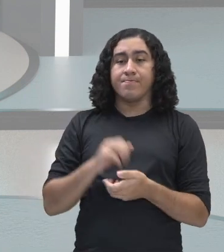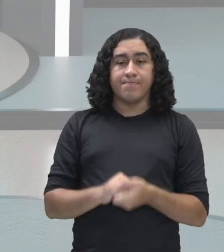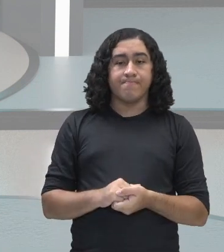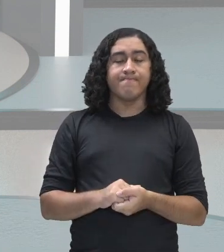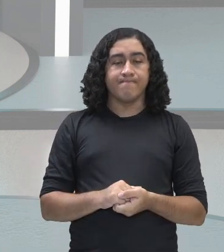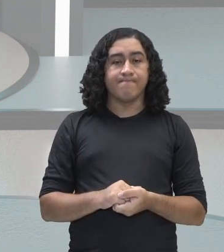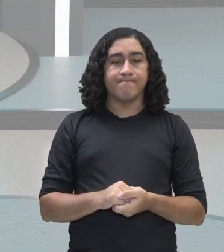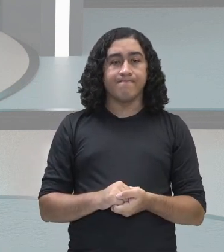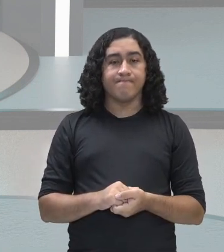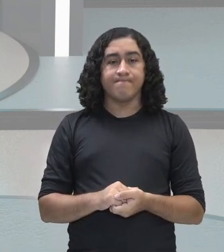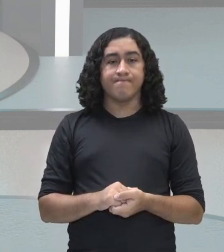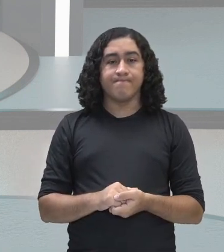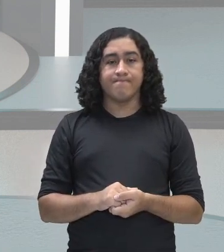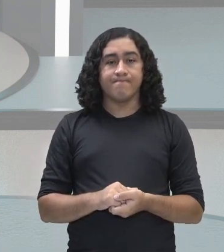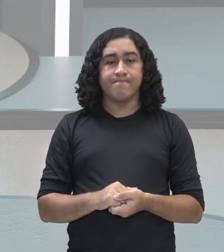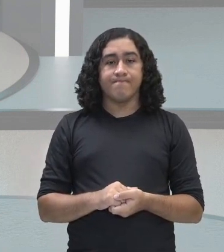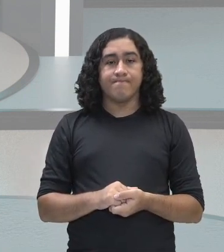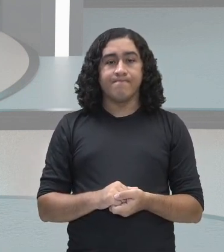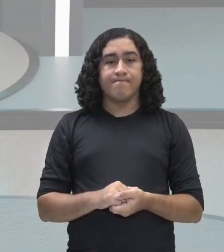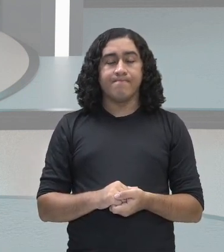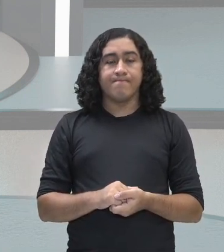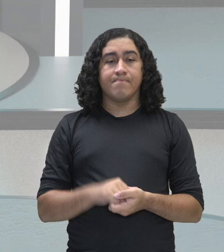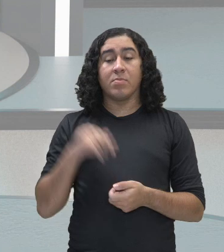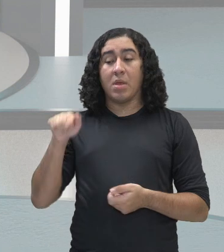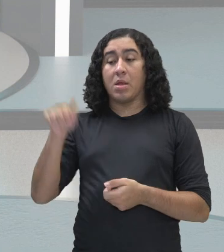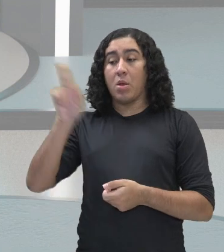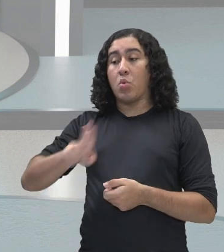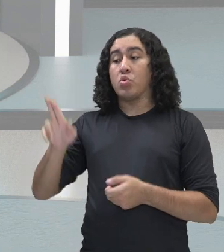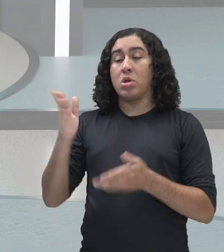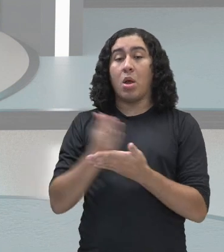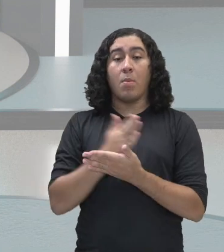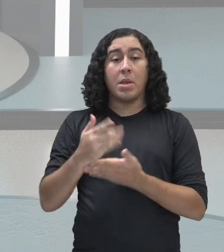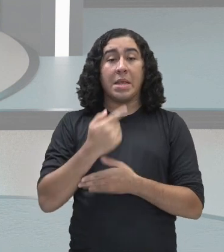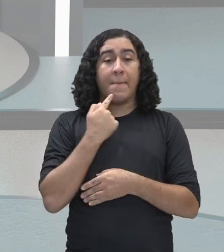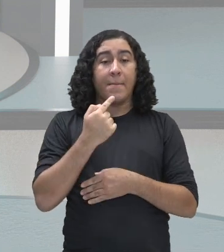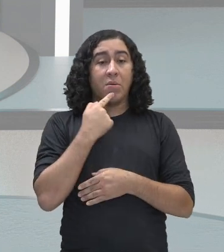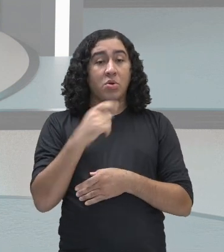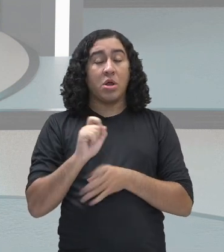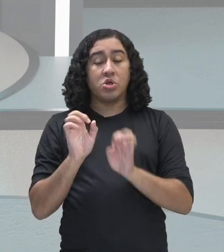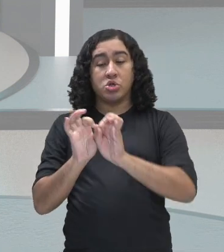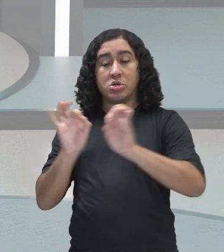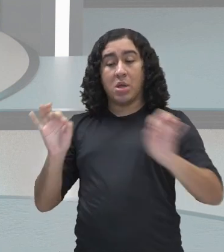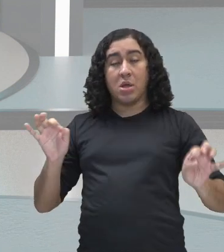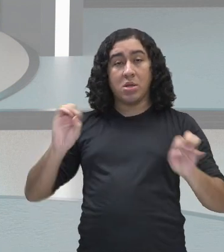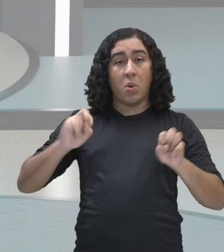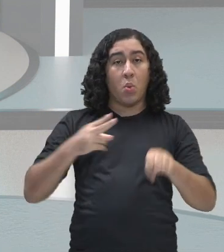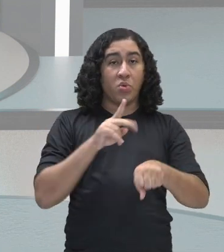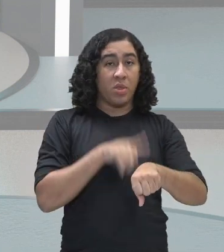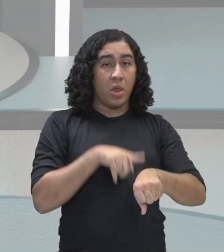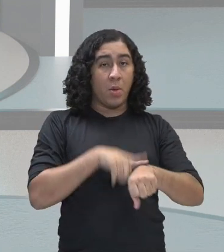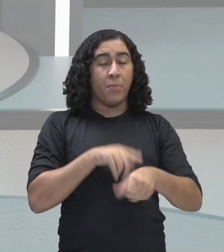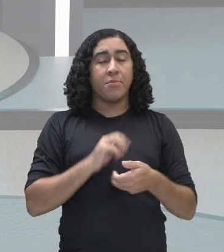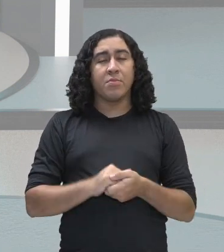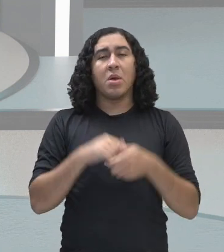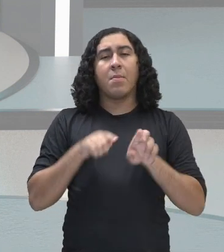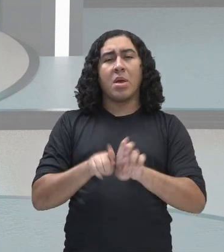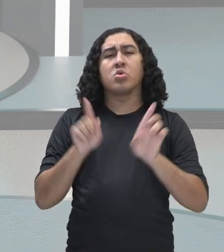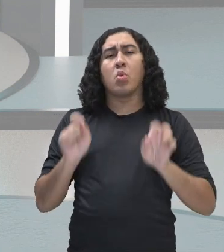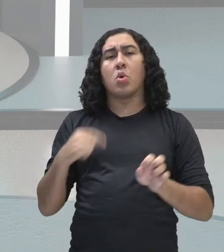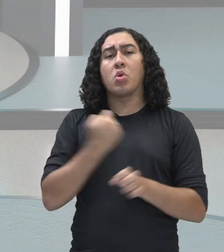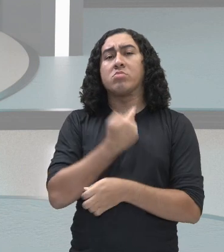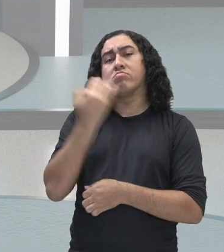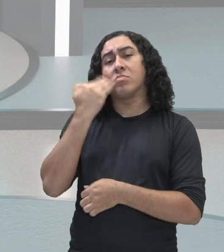desse pronome aqui, this. Então, is used for something close in distance or time. O que nós compreendemos